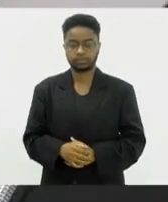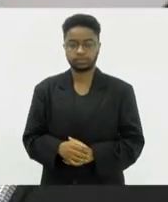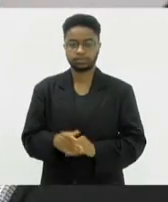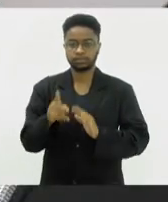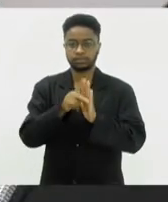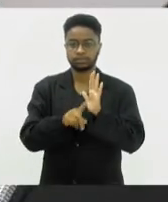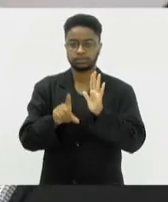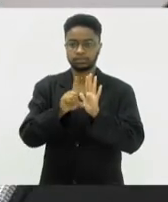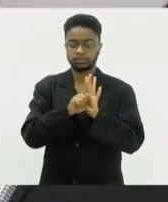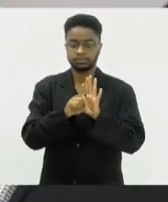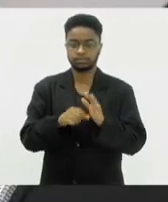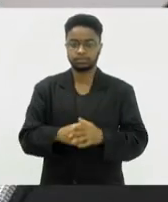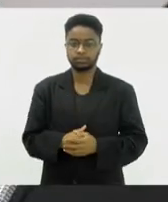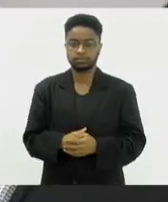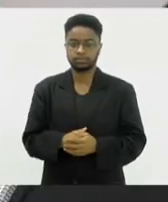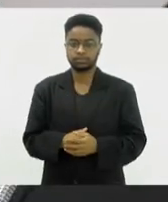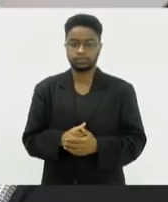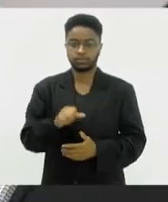Projeto de lei